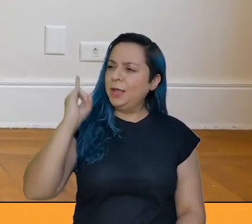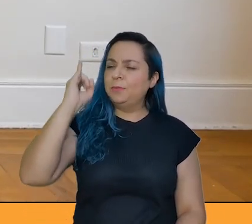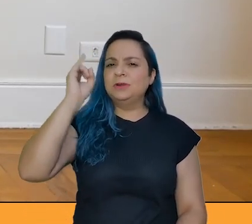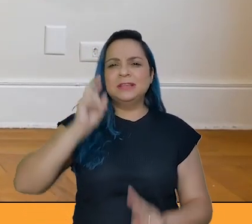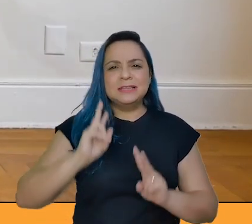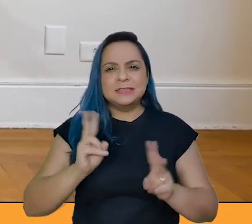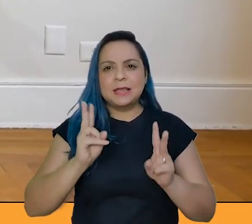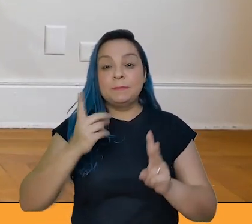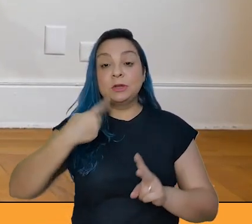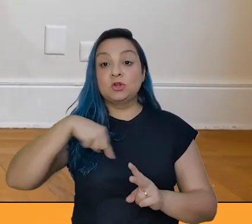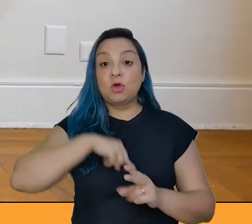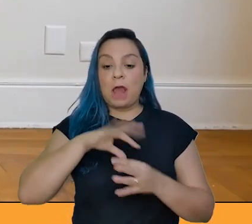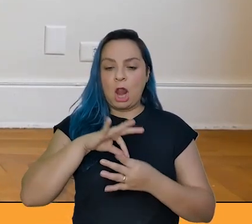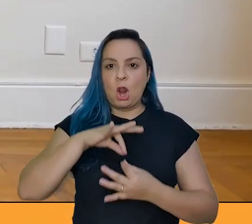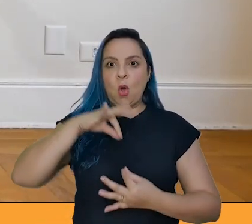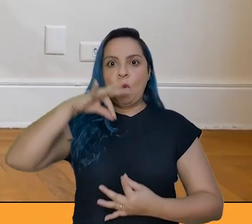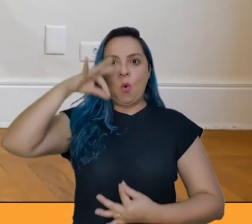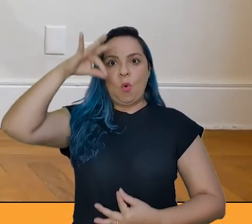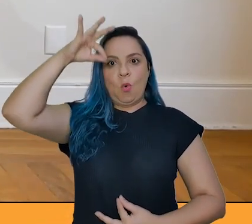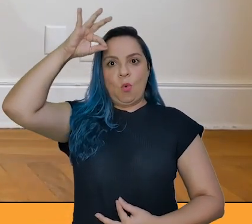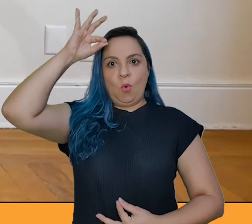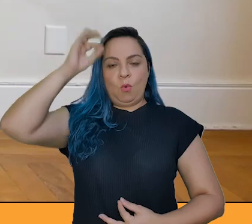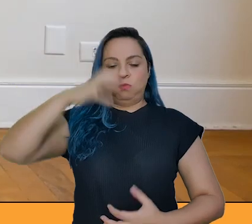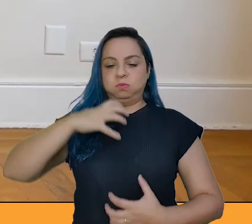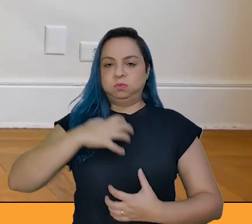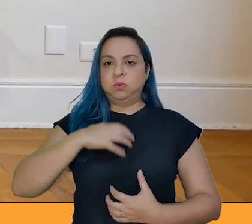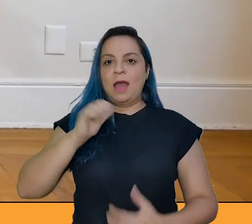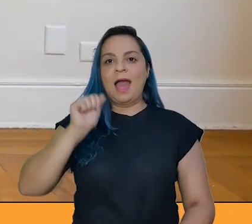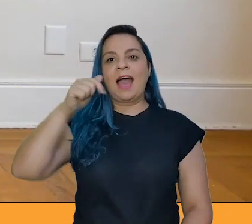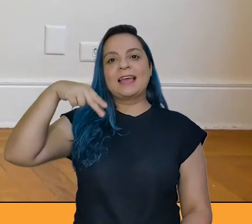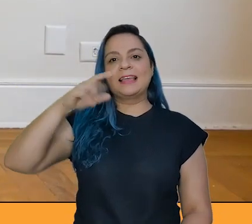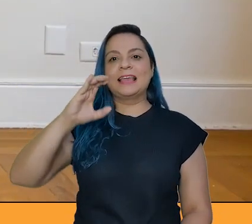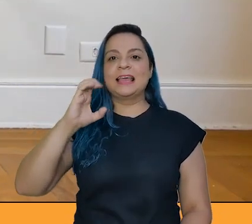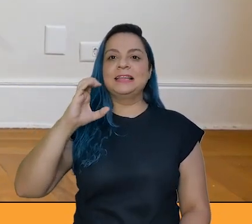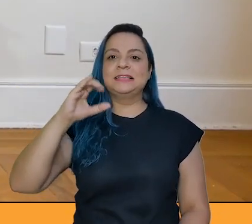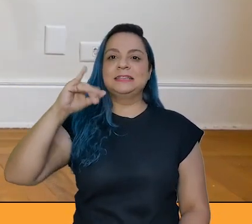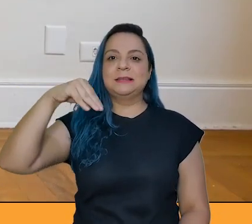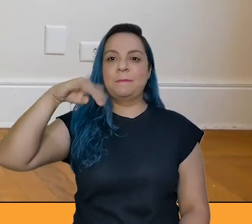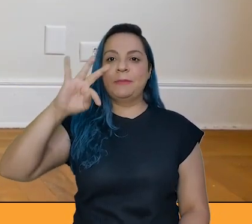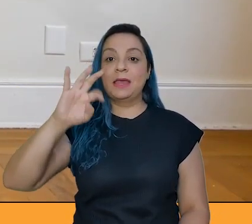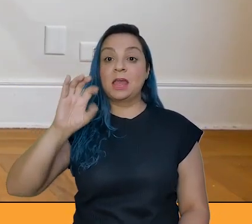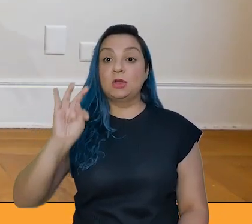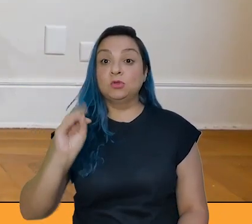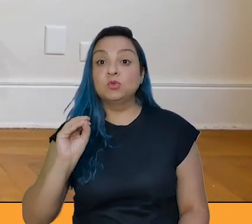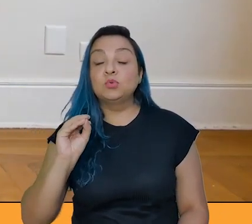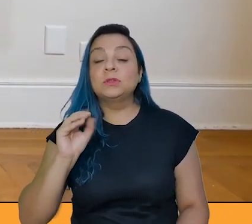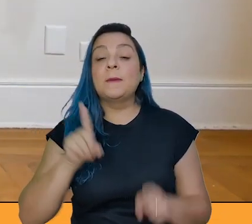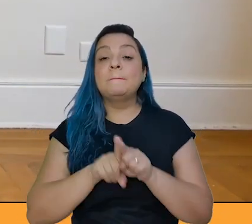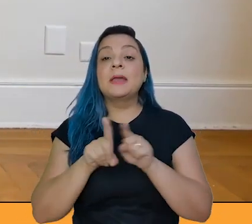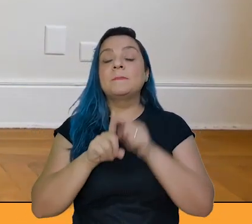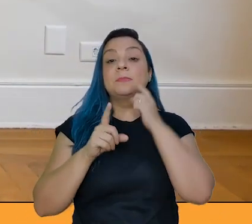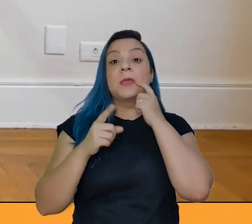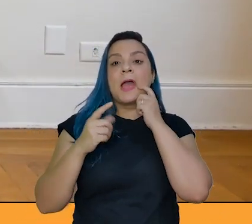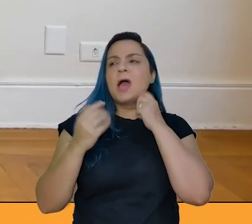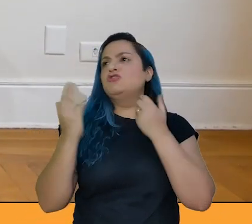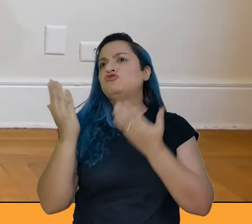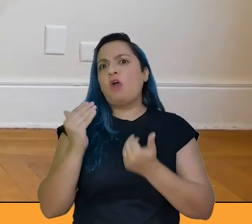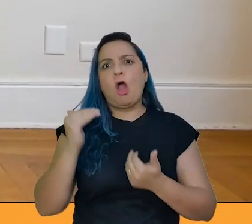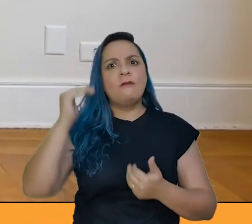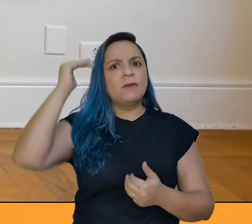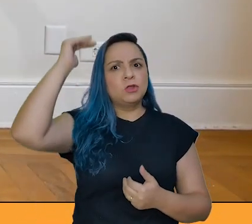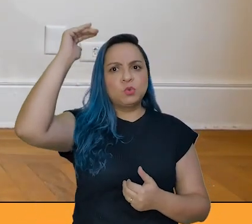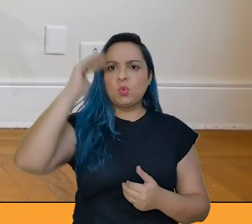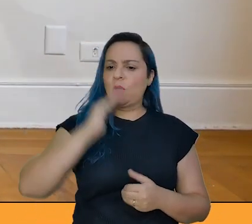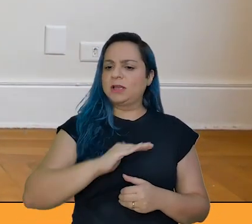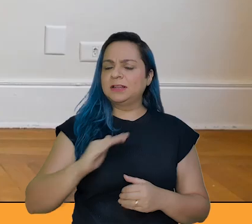gente começar com o alongamento, com o aquecimento, lembrando crianças, adolescentes, jovens, pessoas adultas,